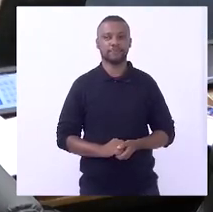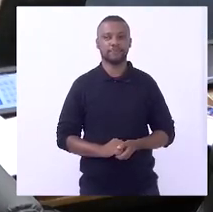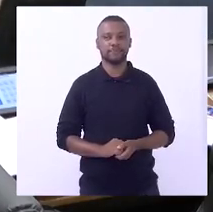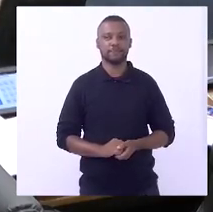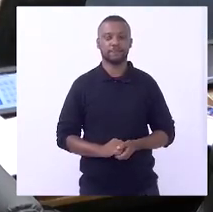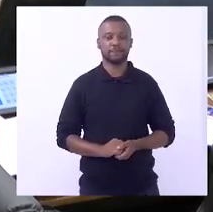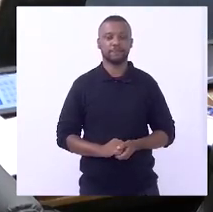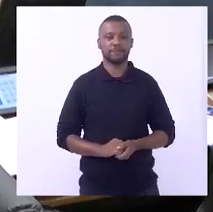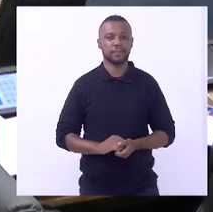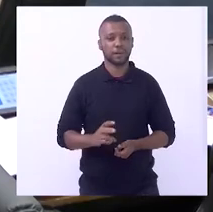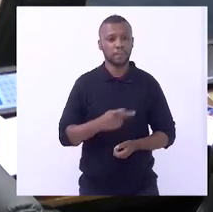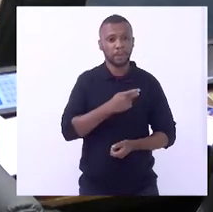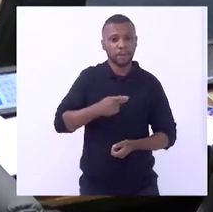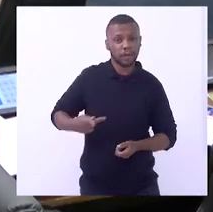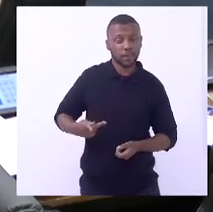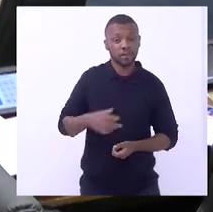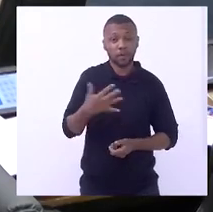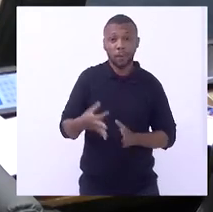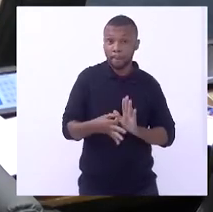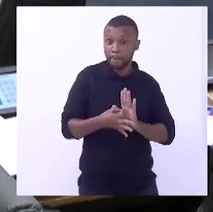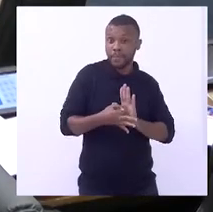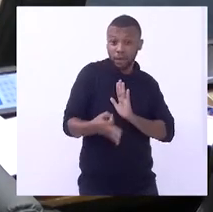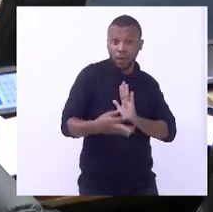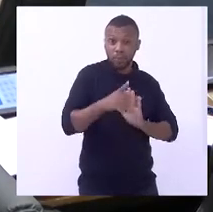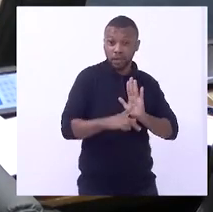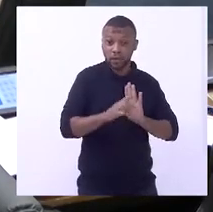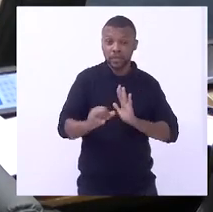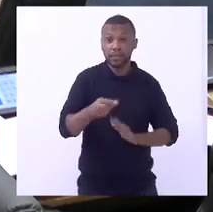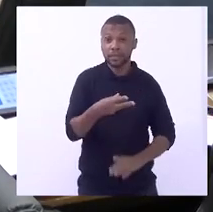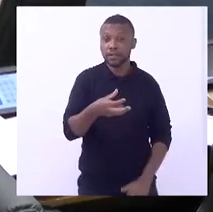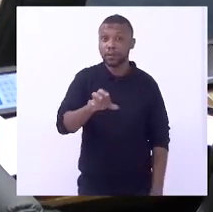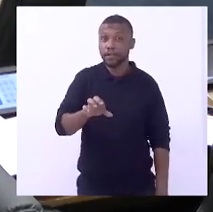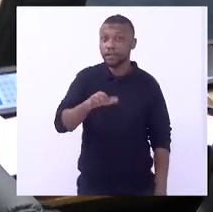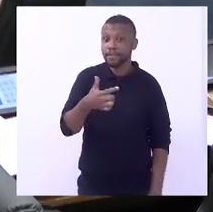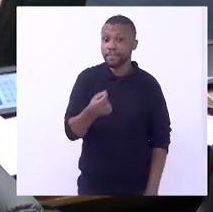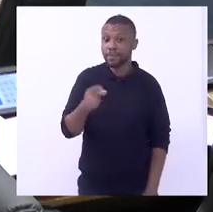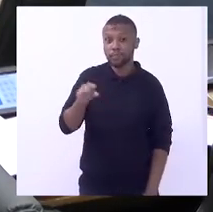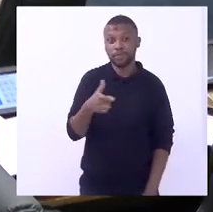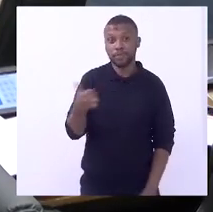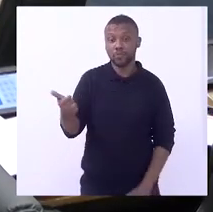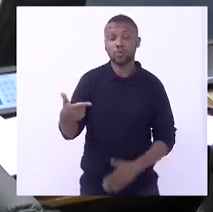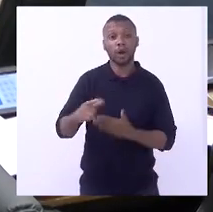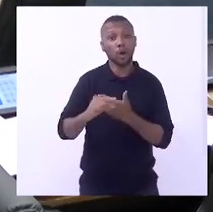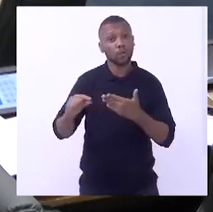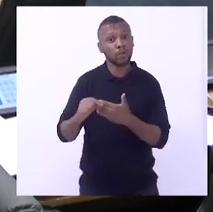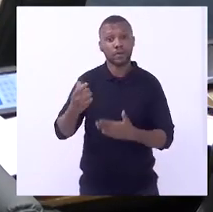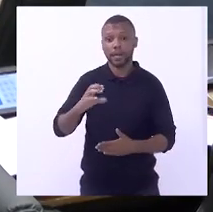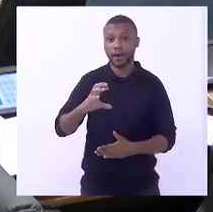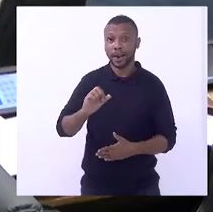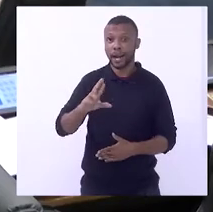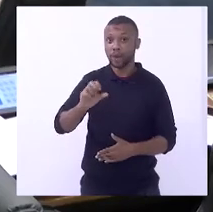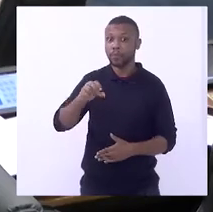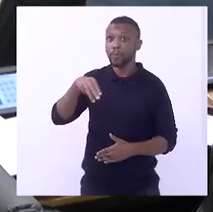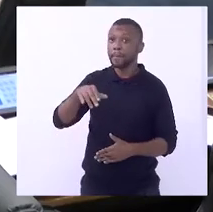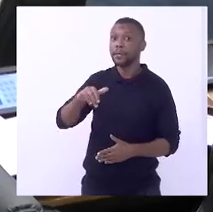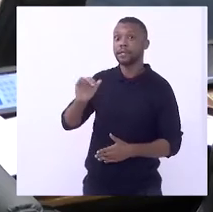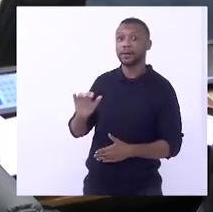Senhor presidente, parecer ao projeto de lei 39-20-2021, de autoria do deputado Carlos Mink, que altera a